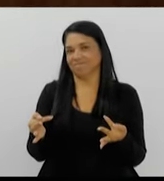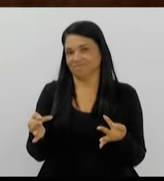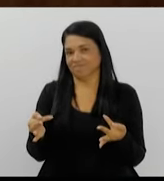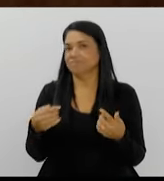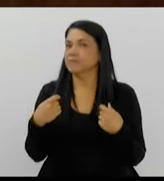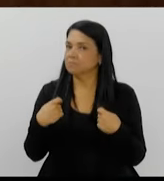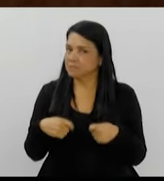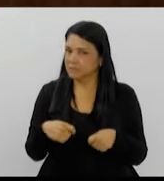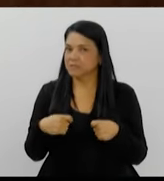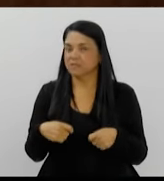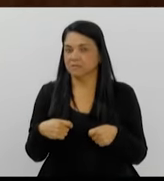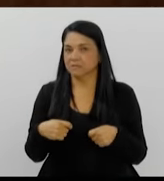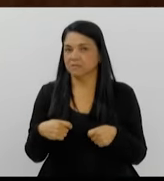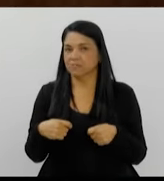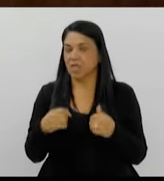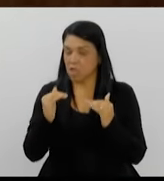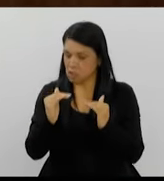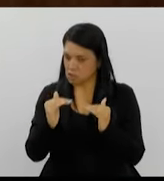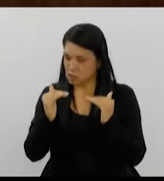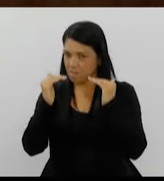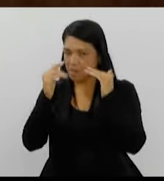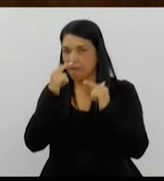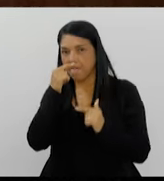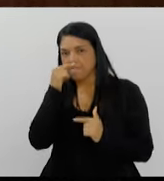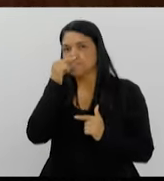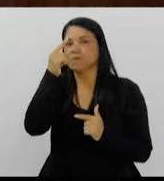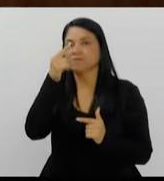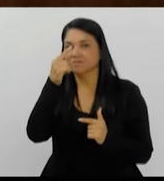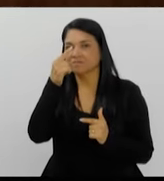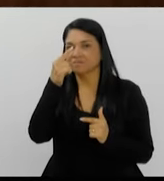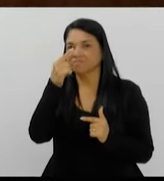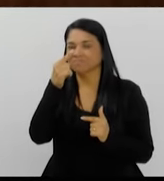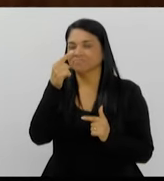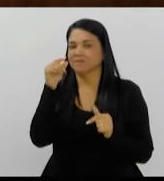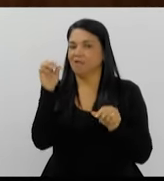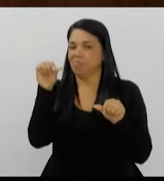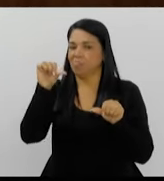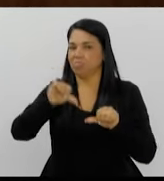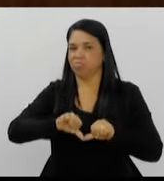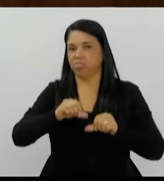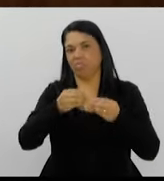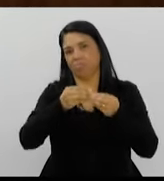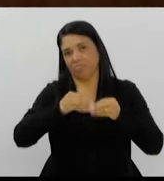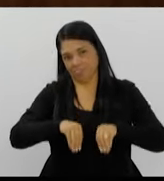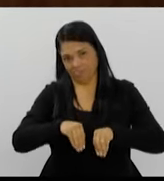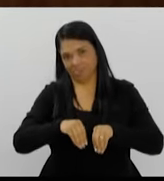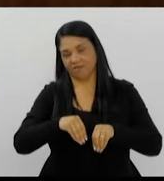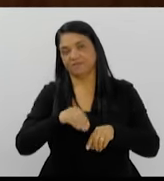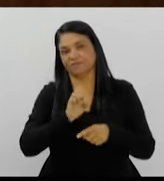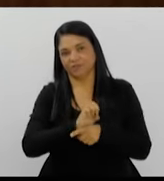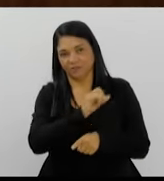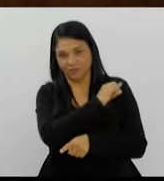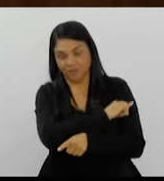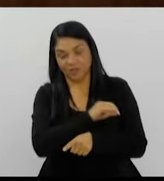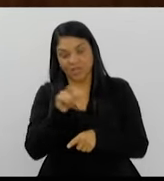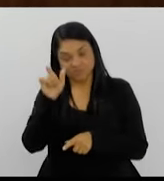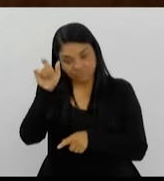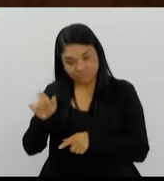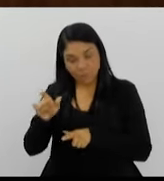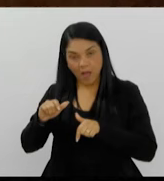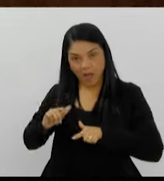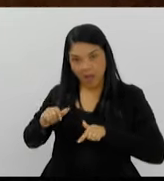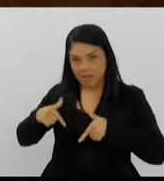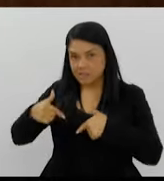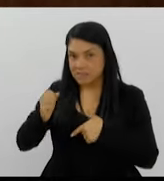sabemos que a soberba precede a ruína que ele no gesto de humildade ele